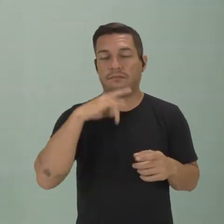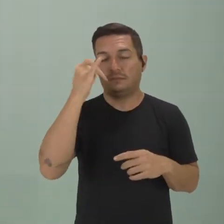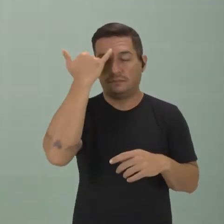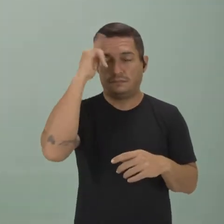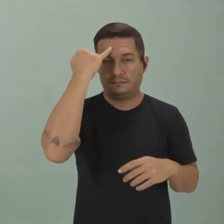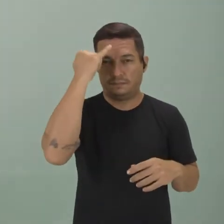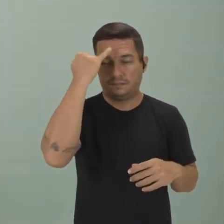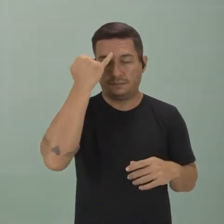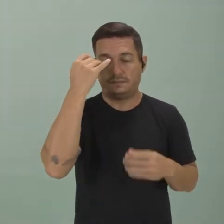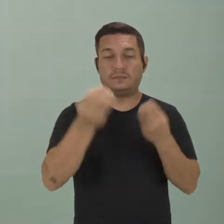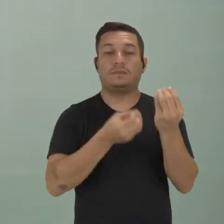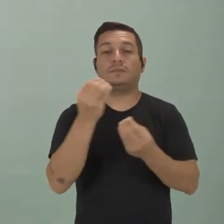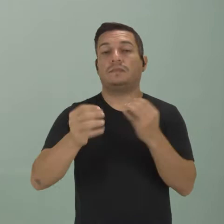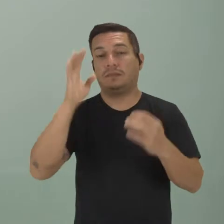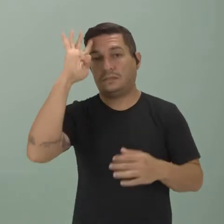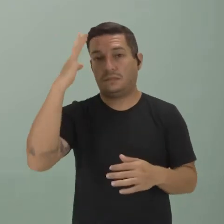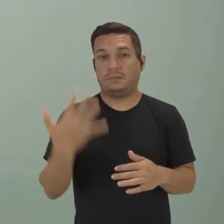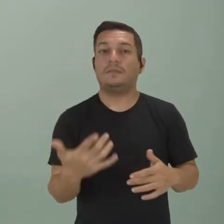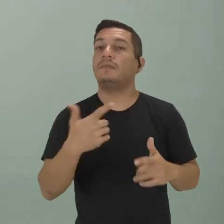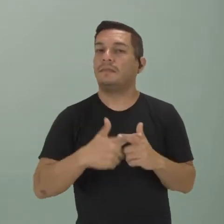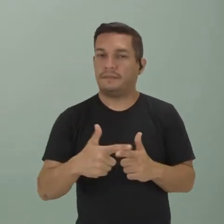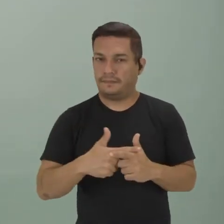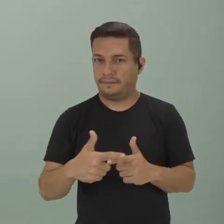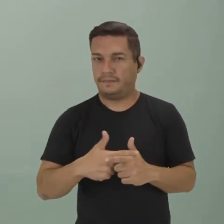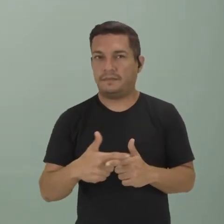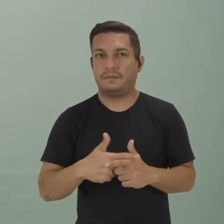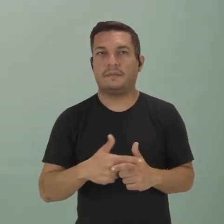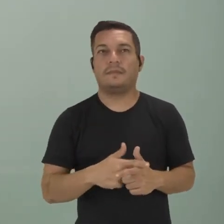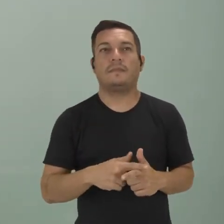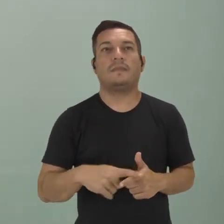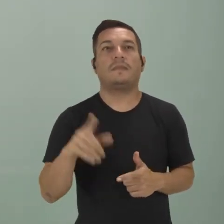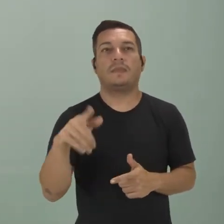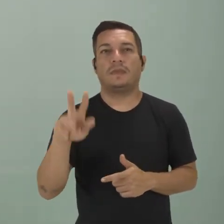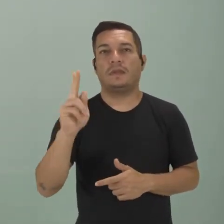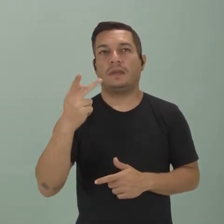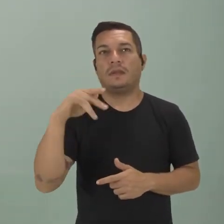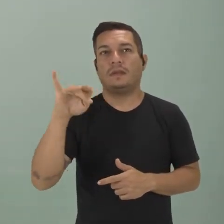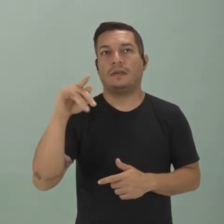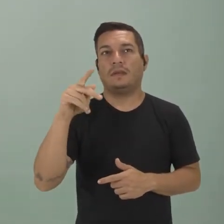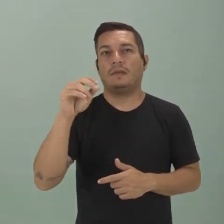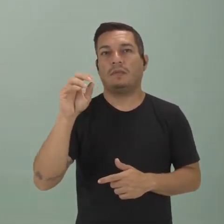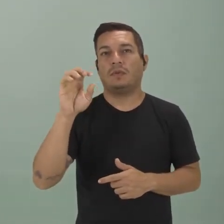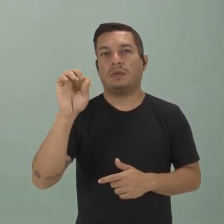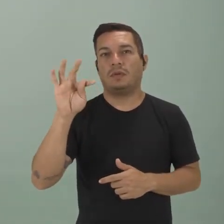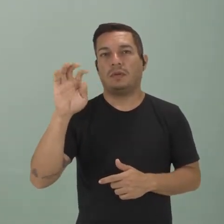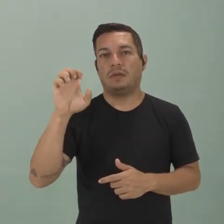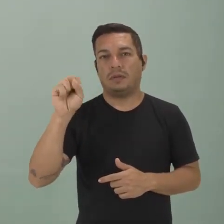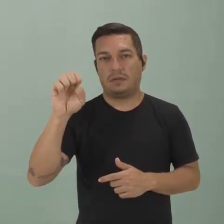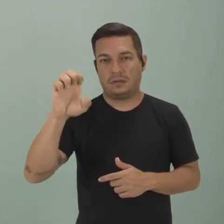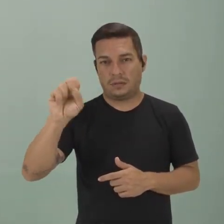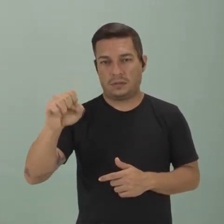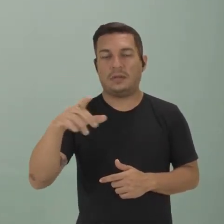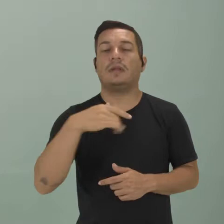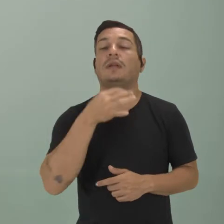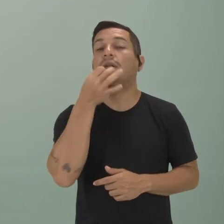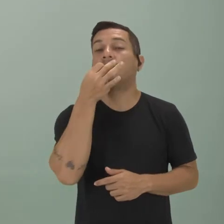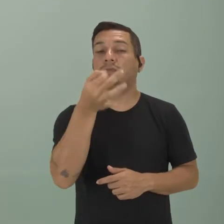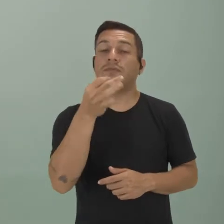vai levantar hipóteses de como resolver esse problema. São apenas hipóteses, são